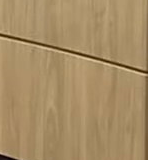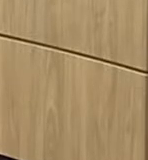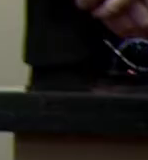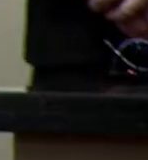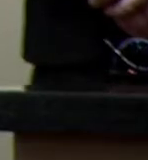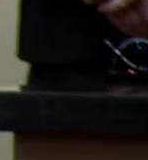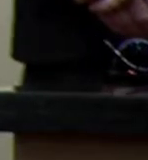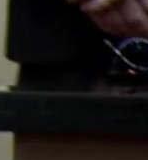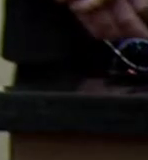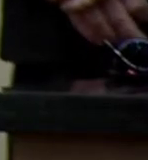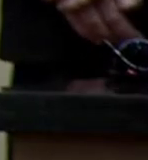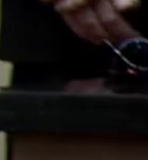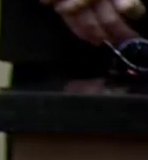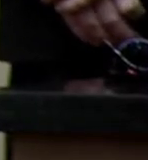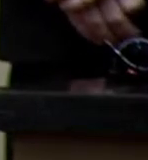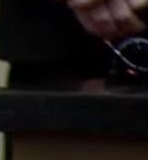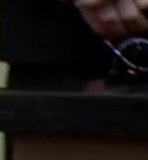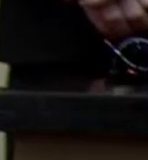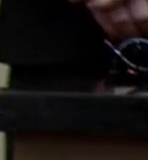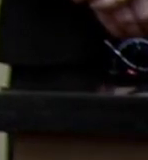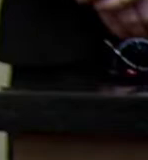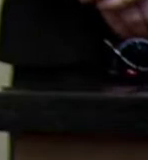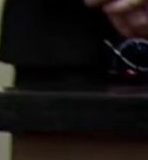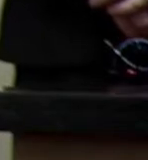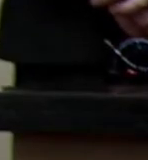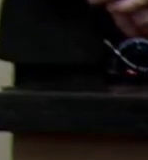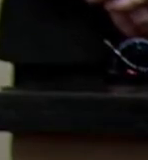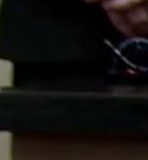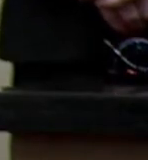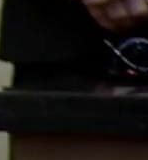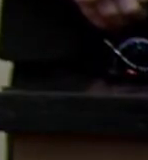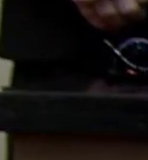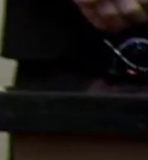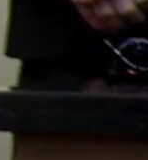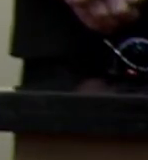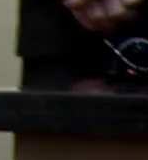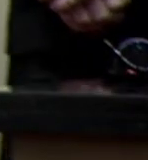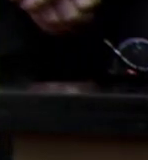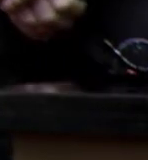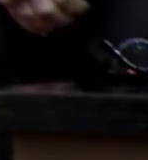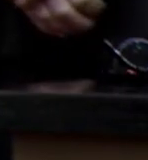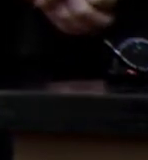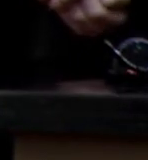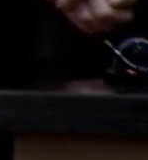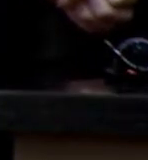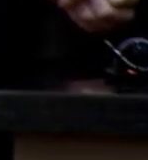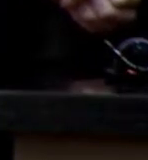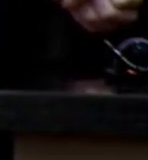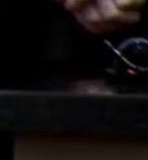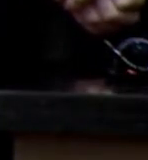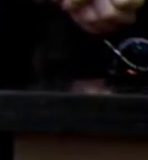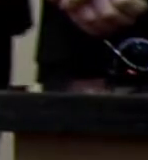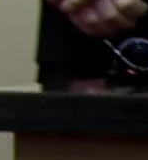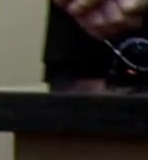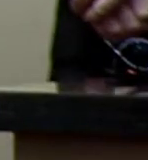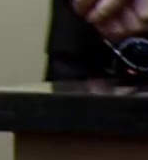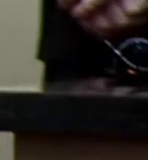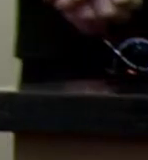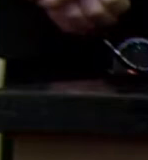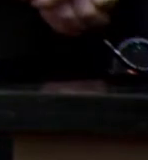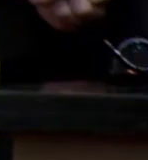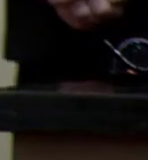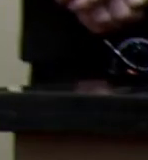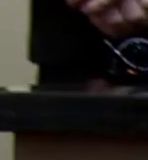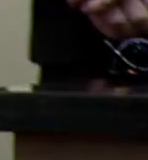senhor presidente. Boa tarde a todos que nos acompanham. Faço aqui a leitura da ata da 105ª sessão ordinária